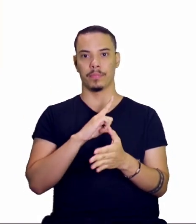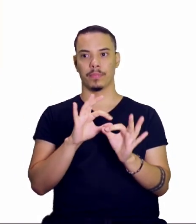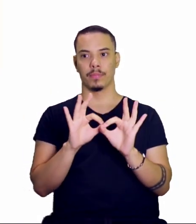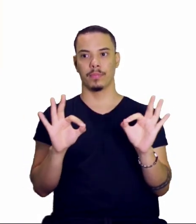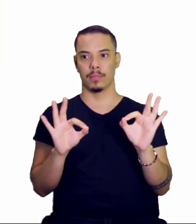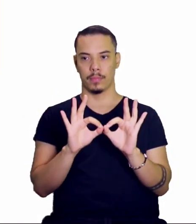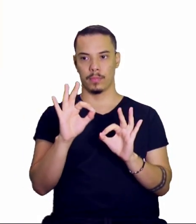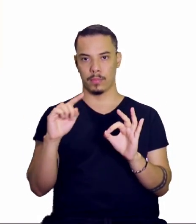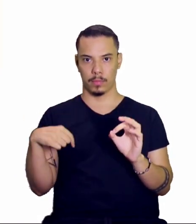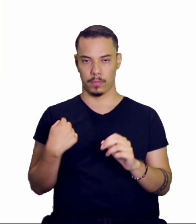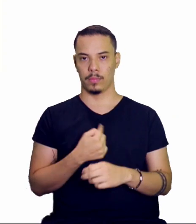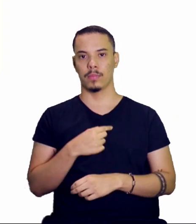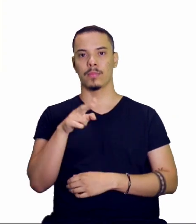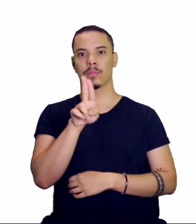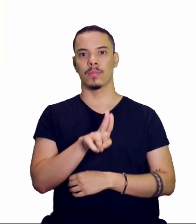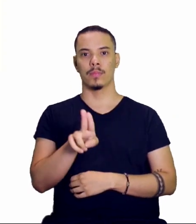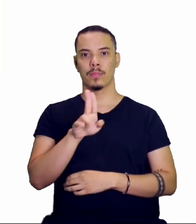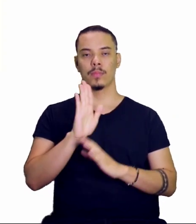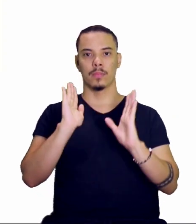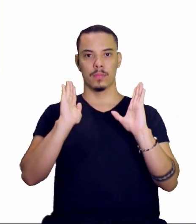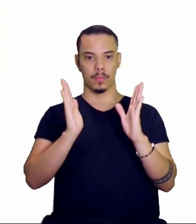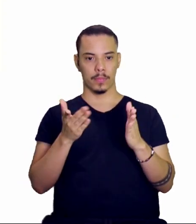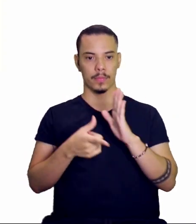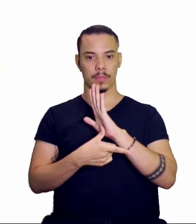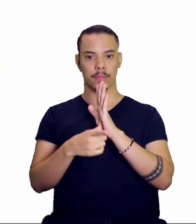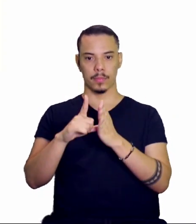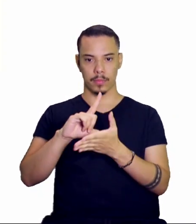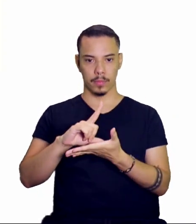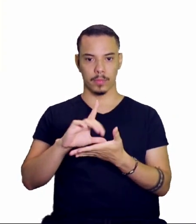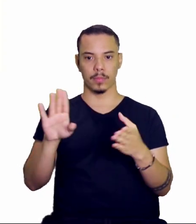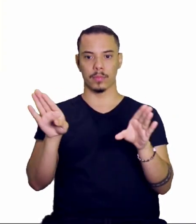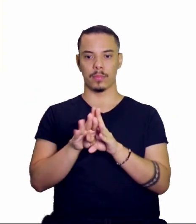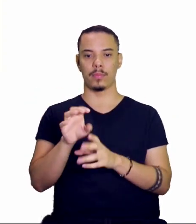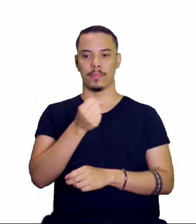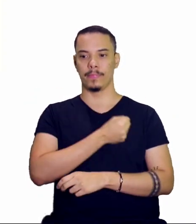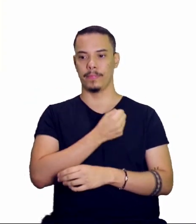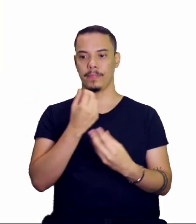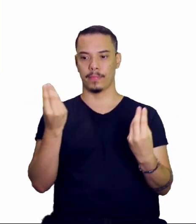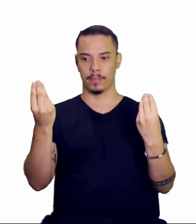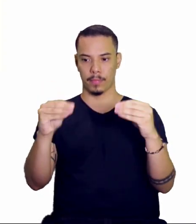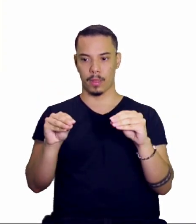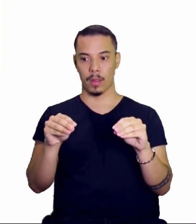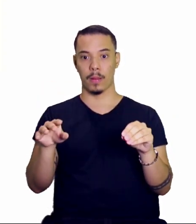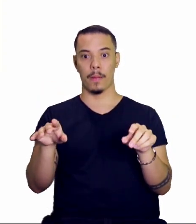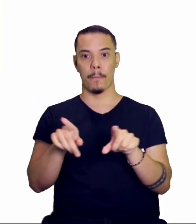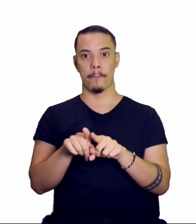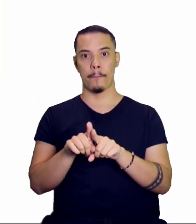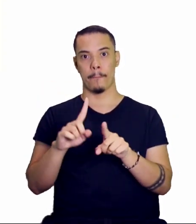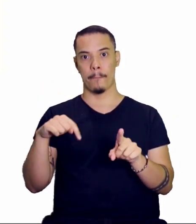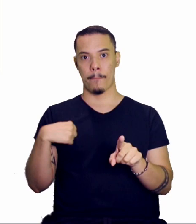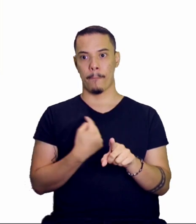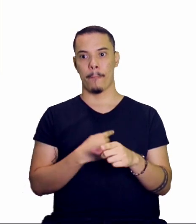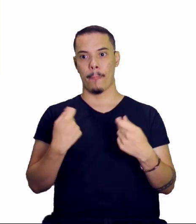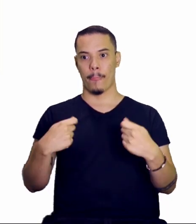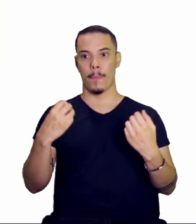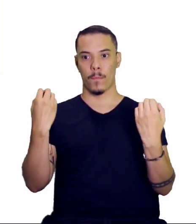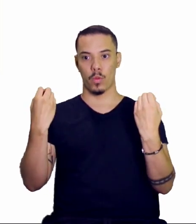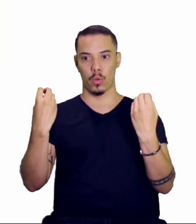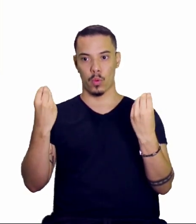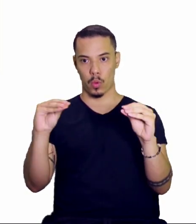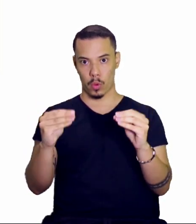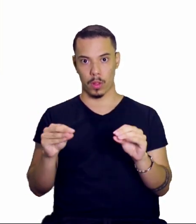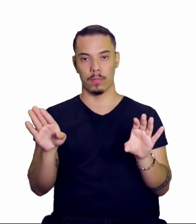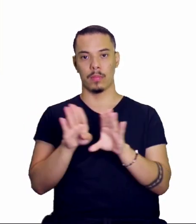nós utilizamos na escalar, que é a unidade de medida em um valor numérico, nós precisamos também orientar elas, né? Aí nós